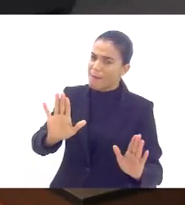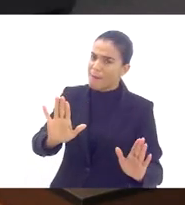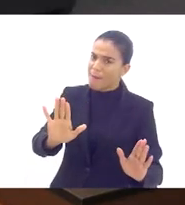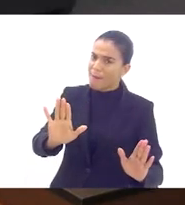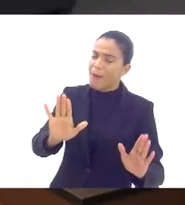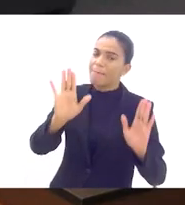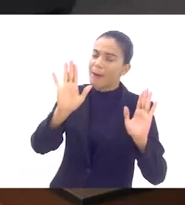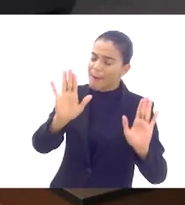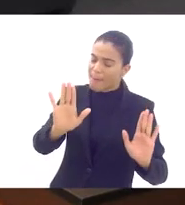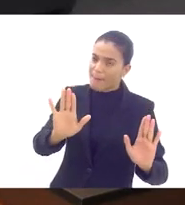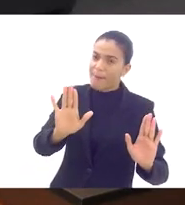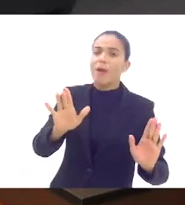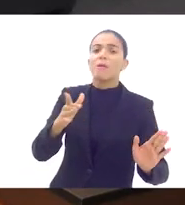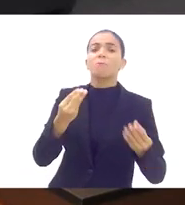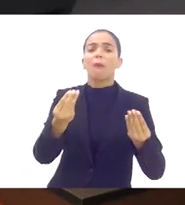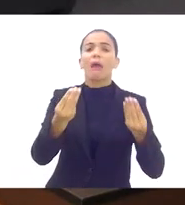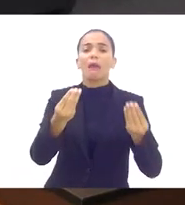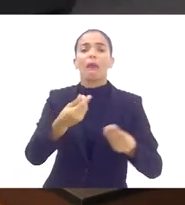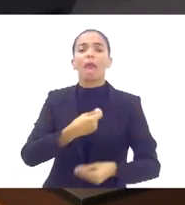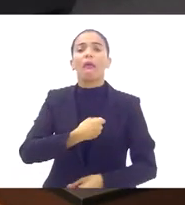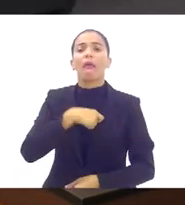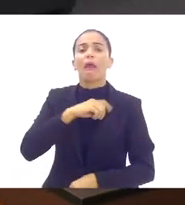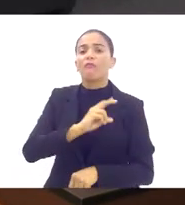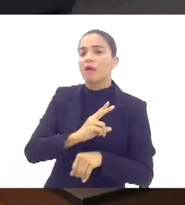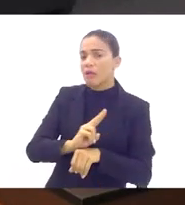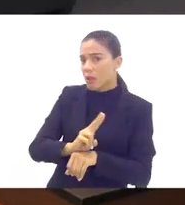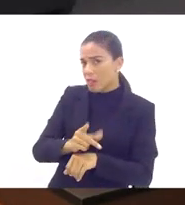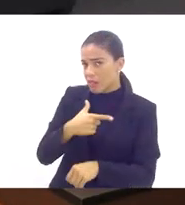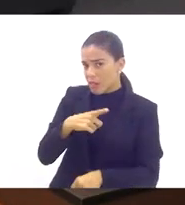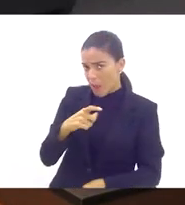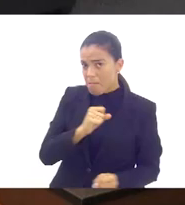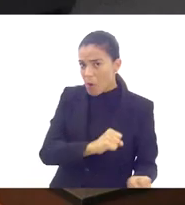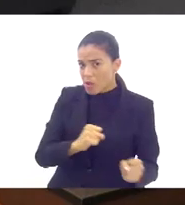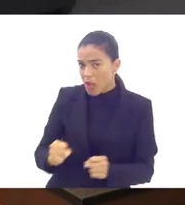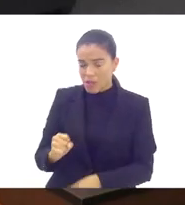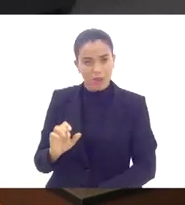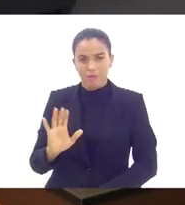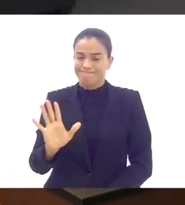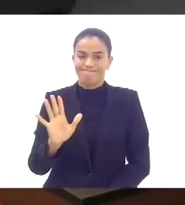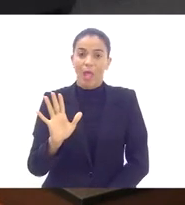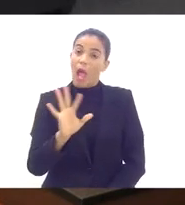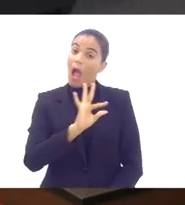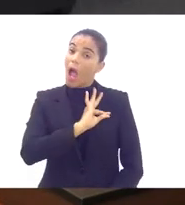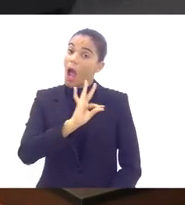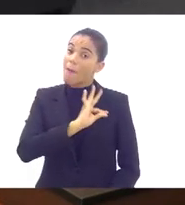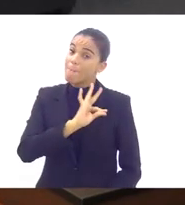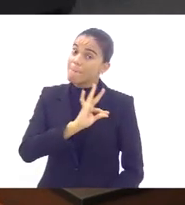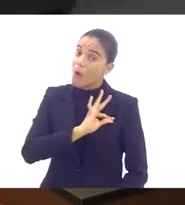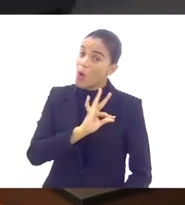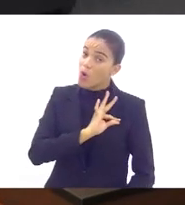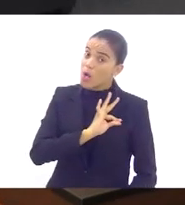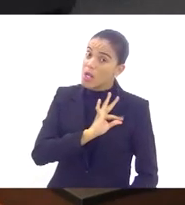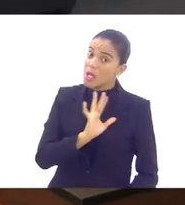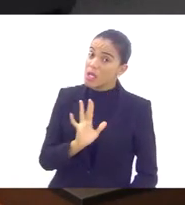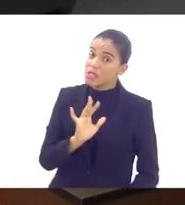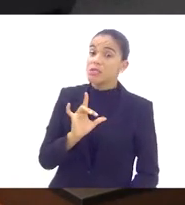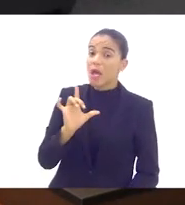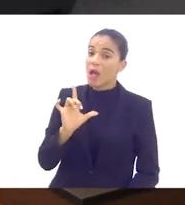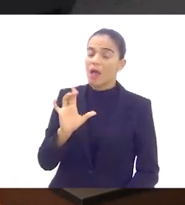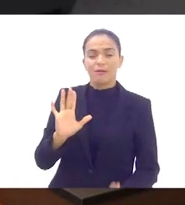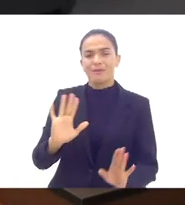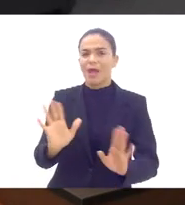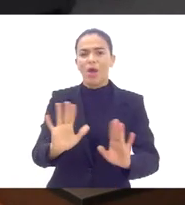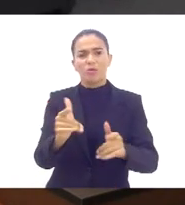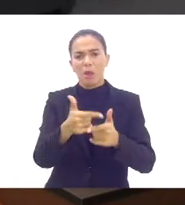Então, para que existe fiscal? Né? Fiscal tem poder de polícia, pô, ele vai fiscalizar. Pô. Mas a nossa polícia é uma polícia tributária. Nós não temos como. Mas não